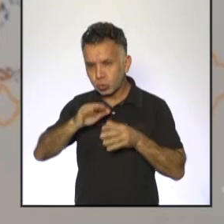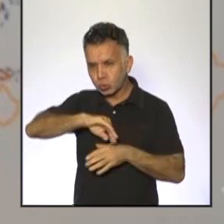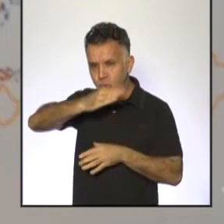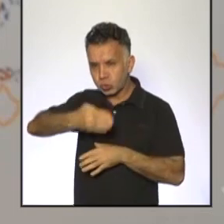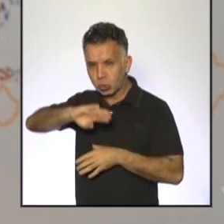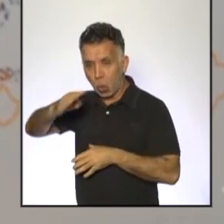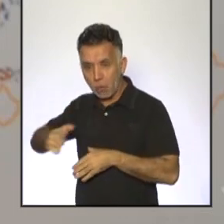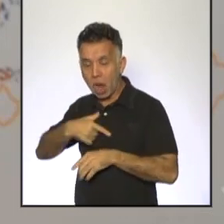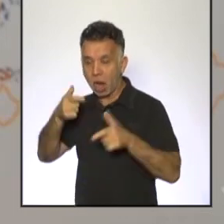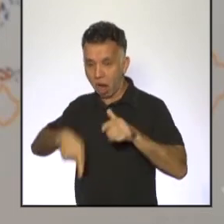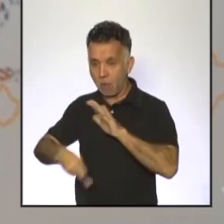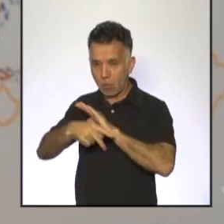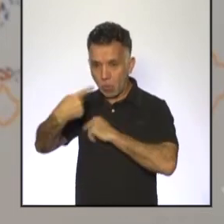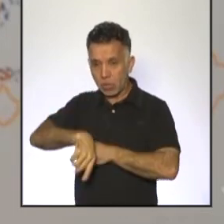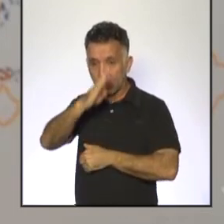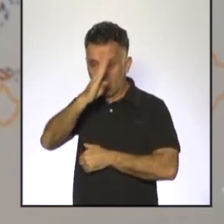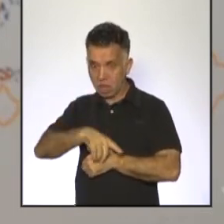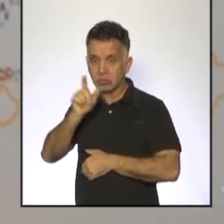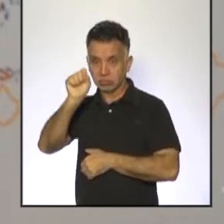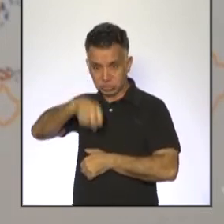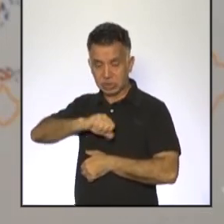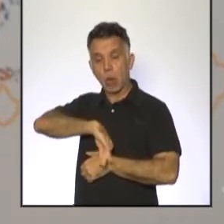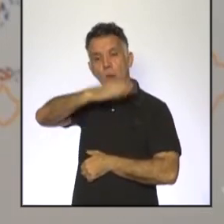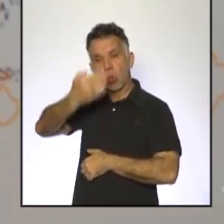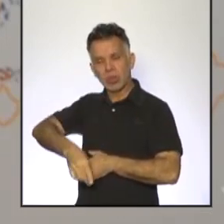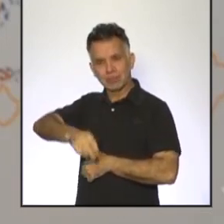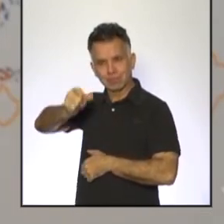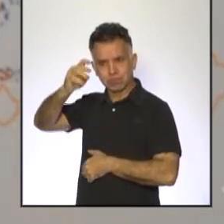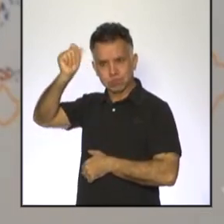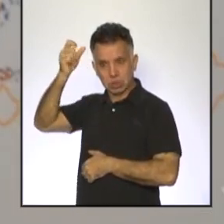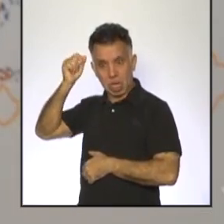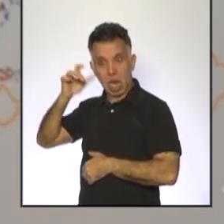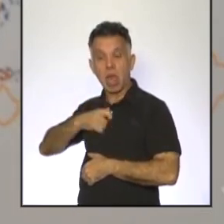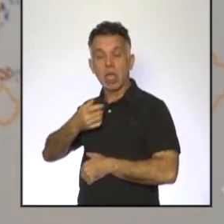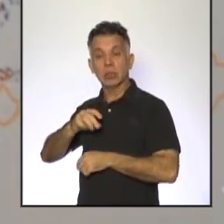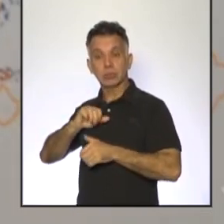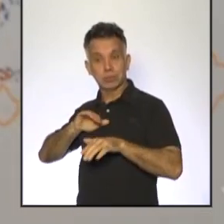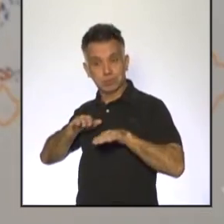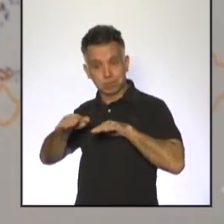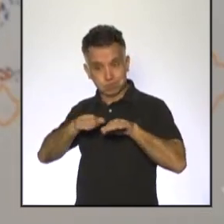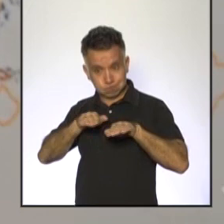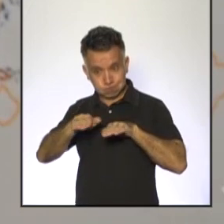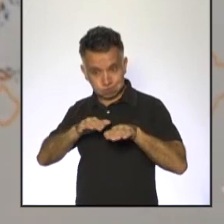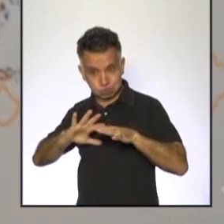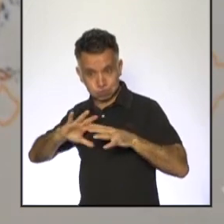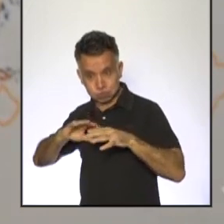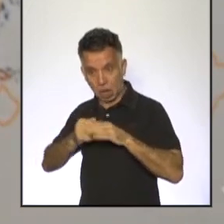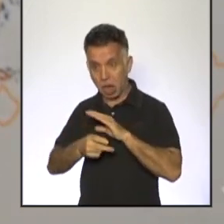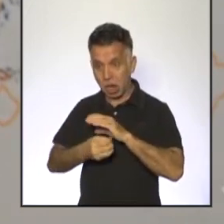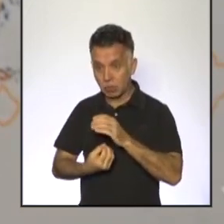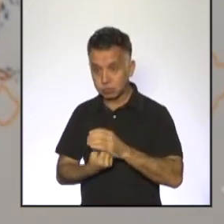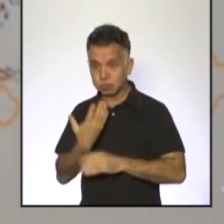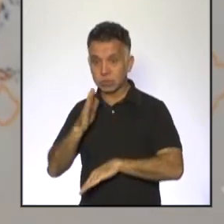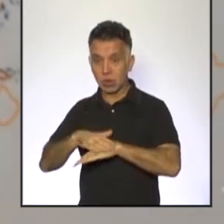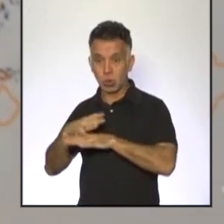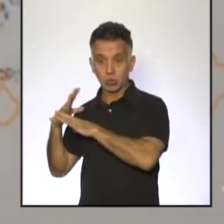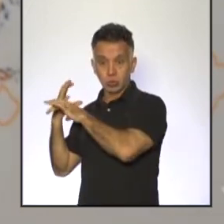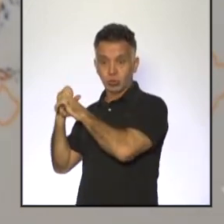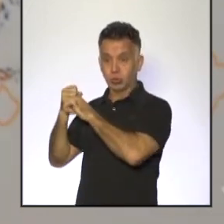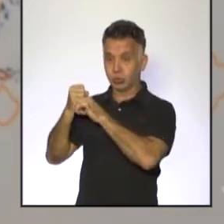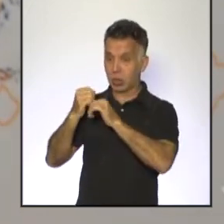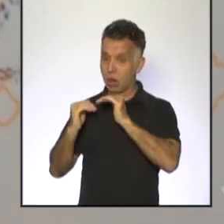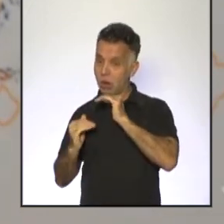montanhosos brasileiros são montanhas antigas, são dobramentos antigos formados no Proterozoico